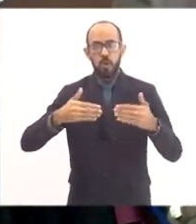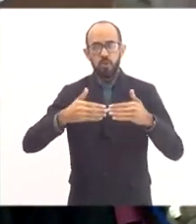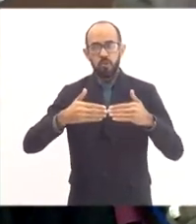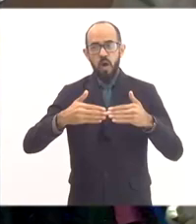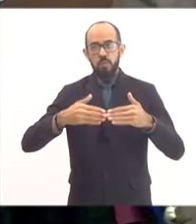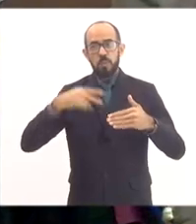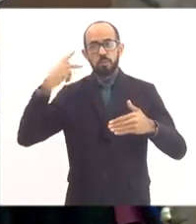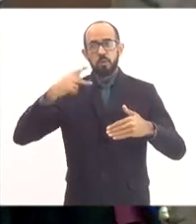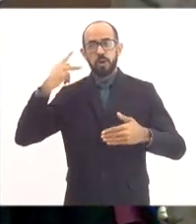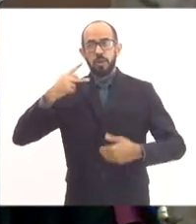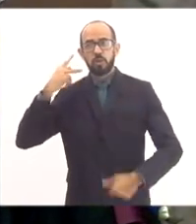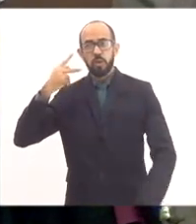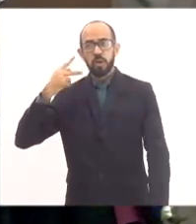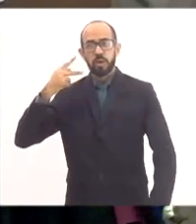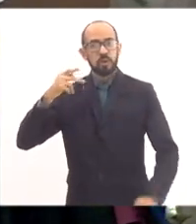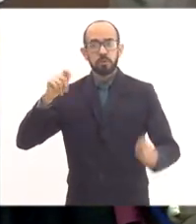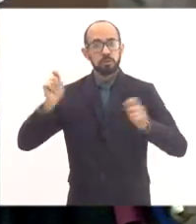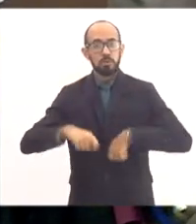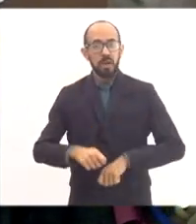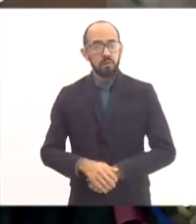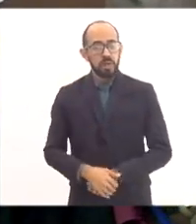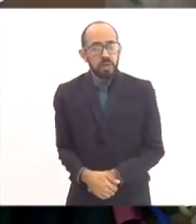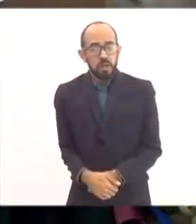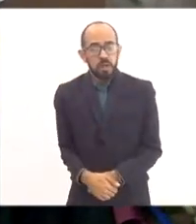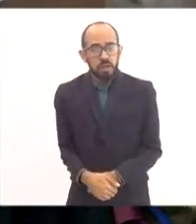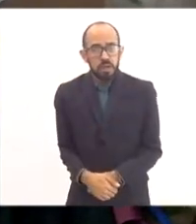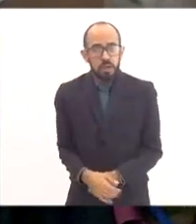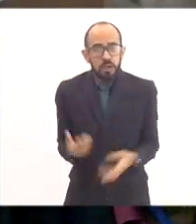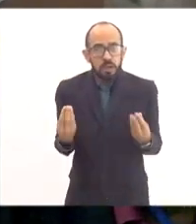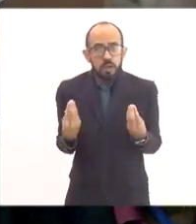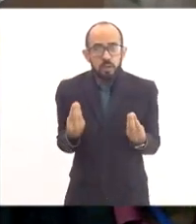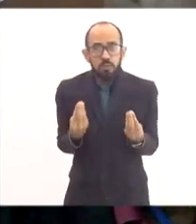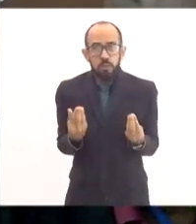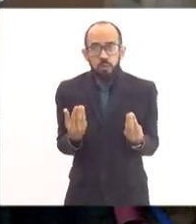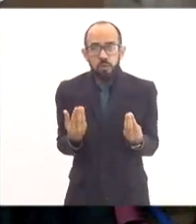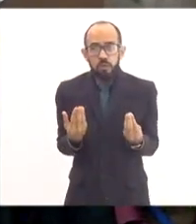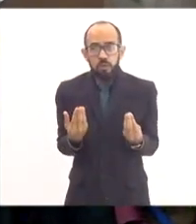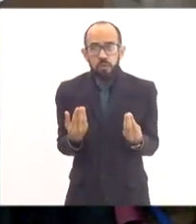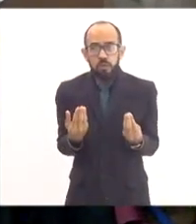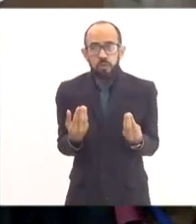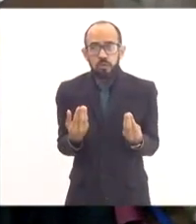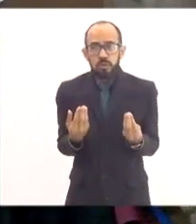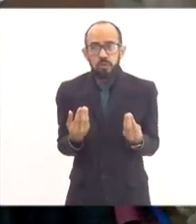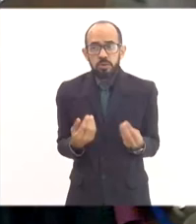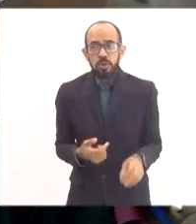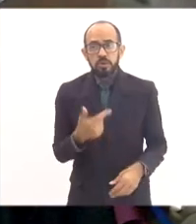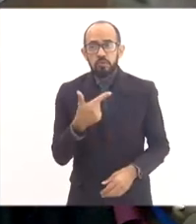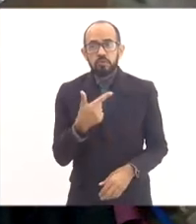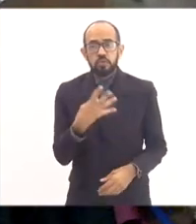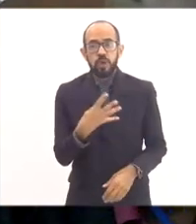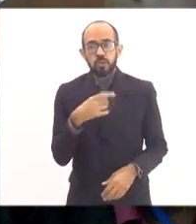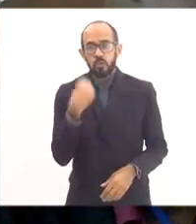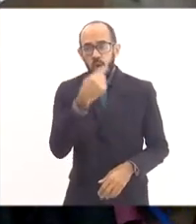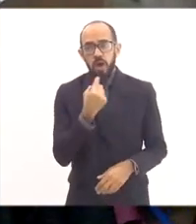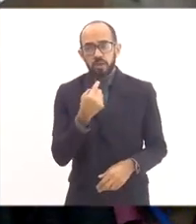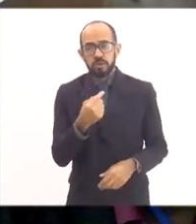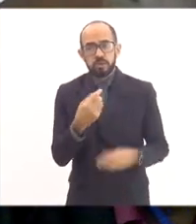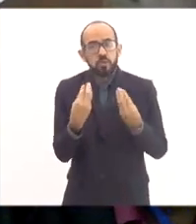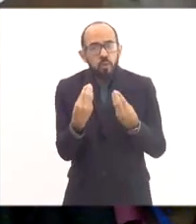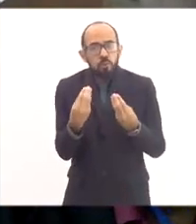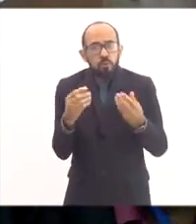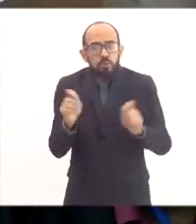absurdo, não era tempo hábil. Sabe quanto tempo precisava para chamar a gente? Os 12? 24 horas. Como não é tempo